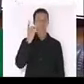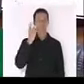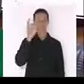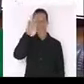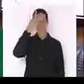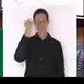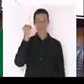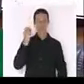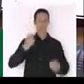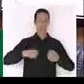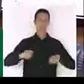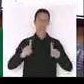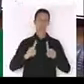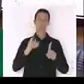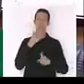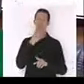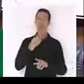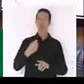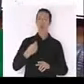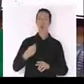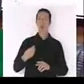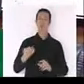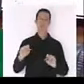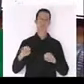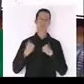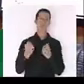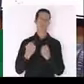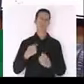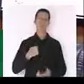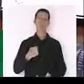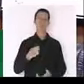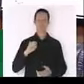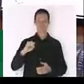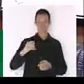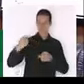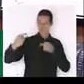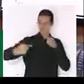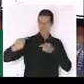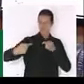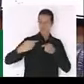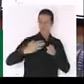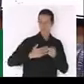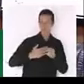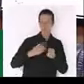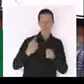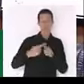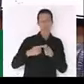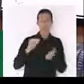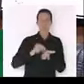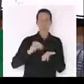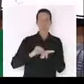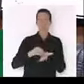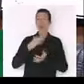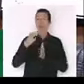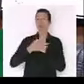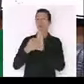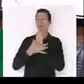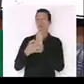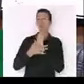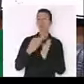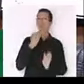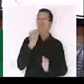defender. Faço aqui as minhas defesas. E quem não debate comigo é porque não tem argumento para debater comigo. Sou deputada de quarto